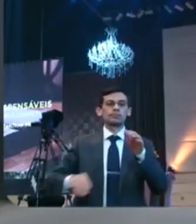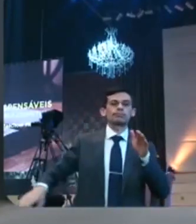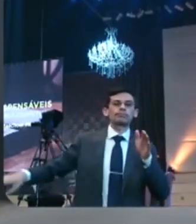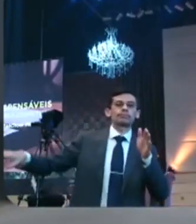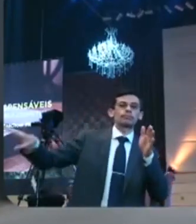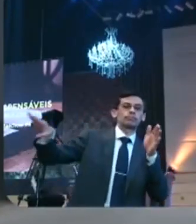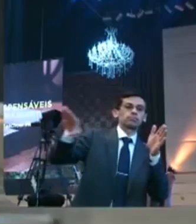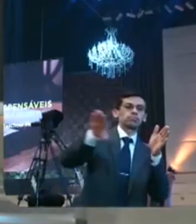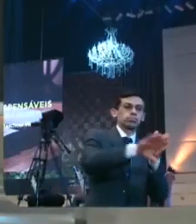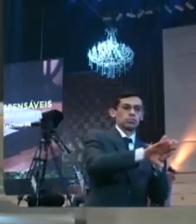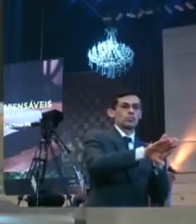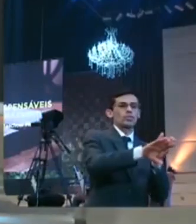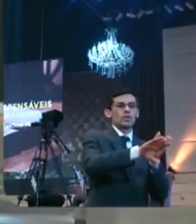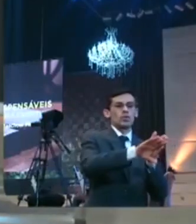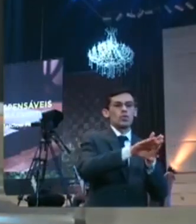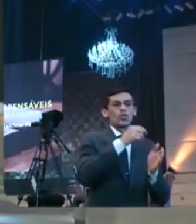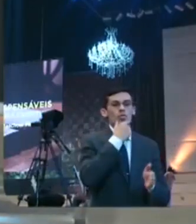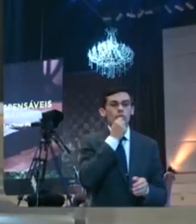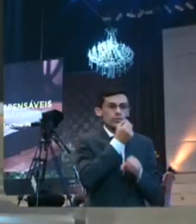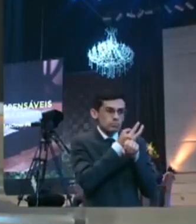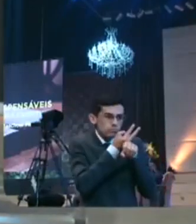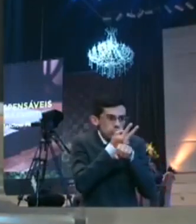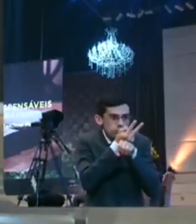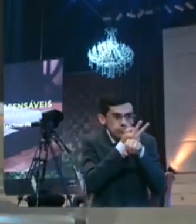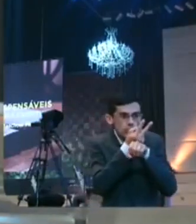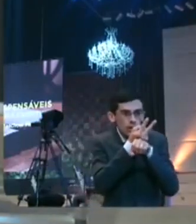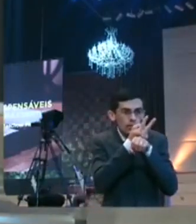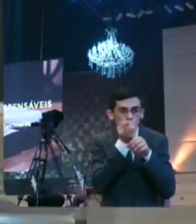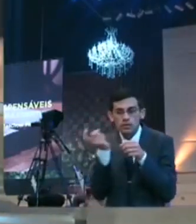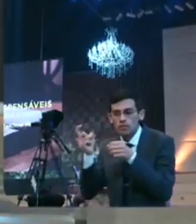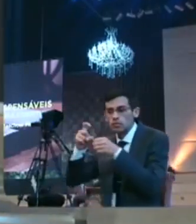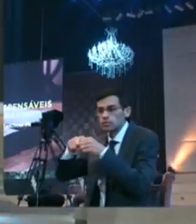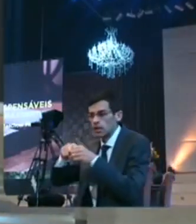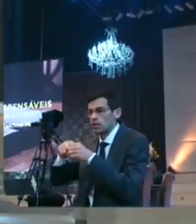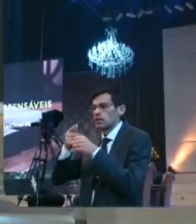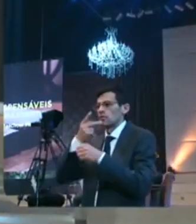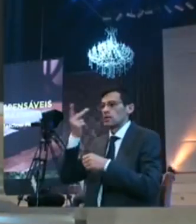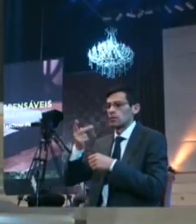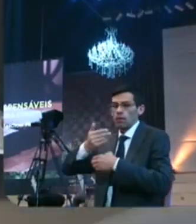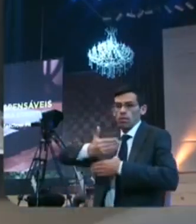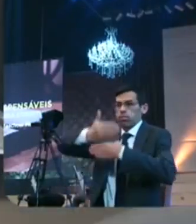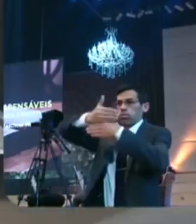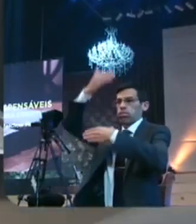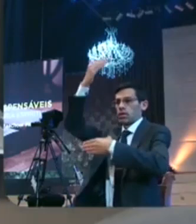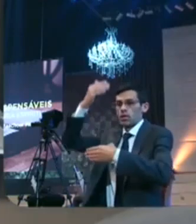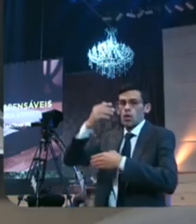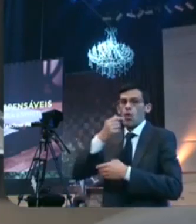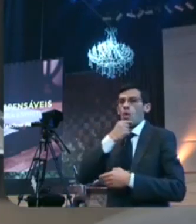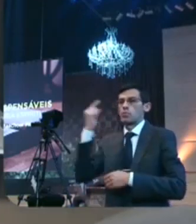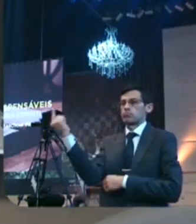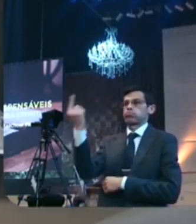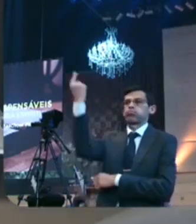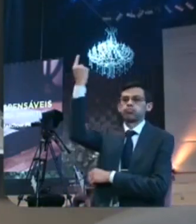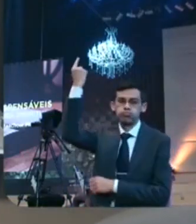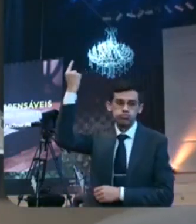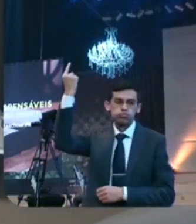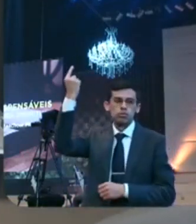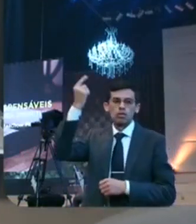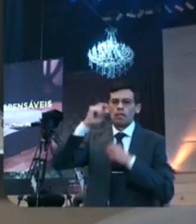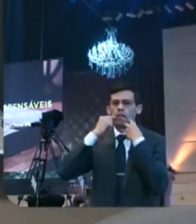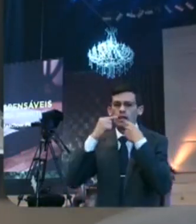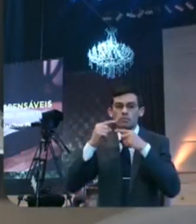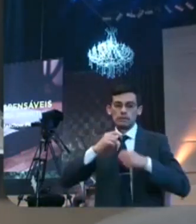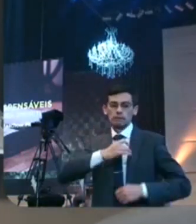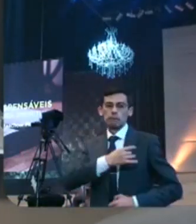lá, os espias voltaram, e voltaram dizendo das muralhas, voltaram falando dos gigantes,